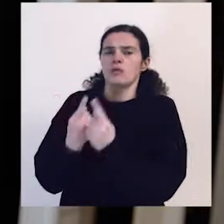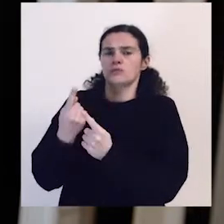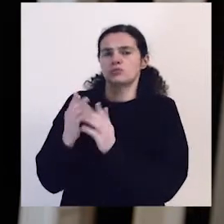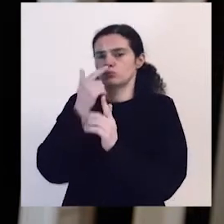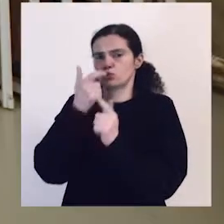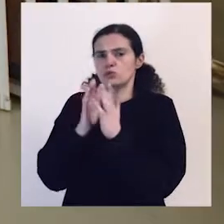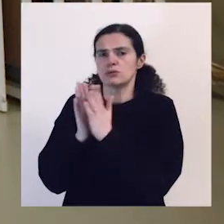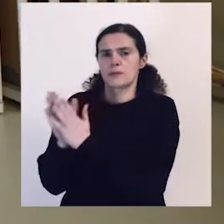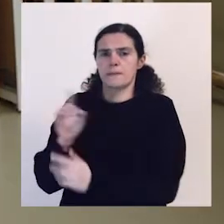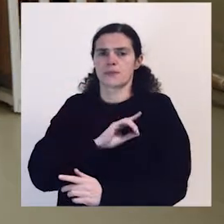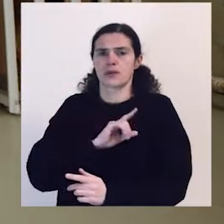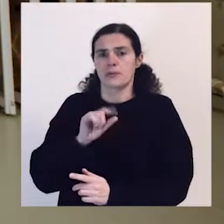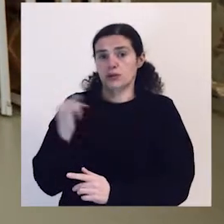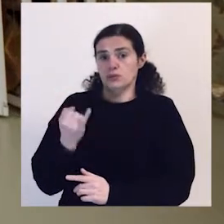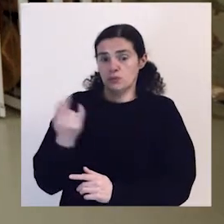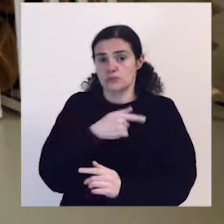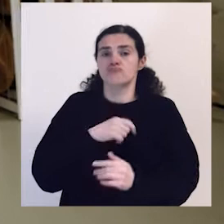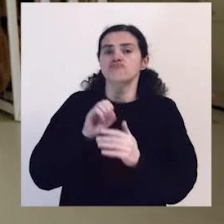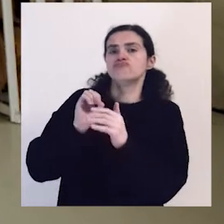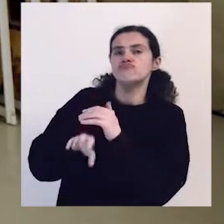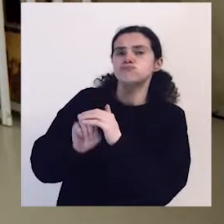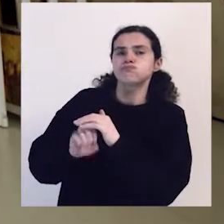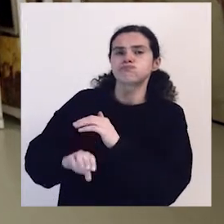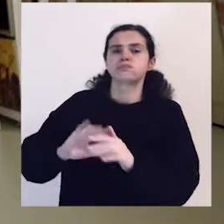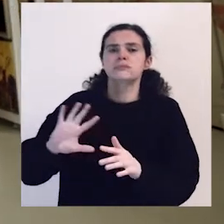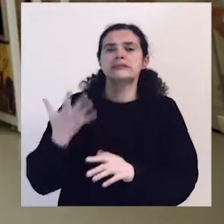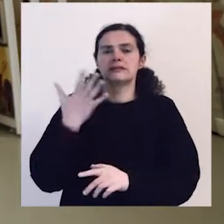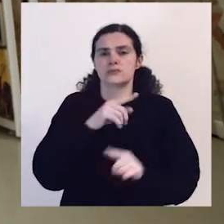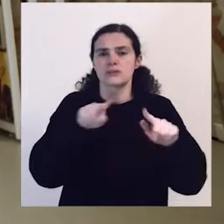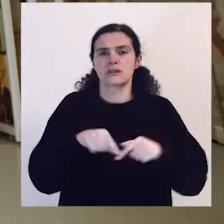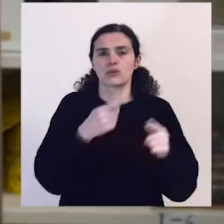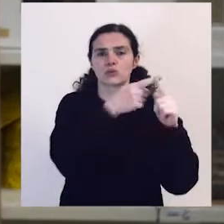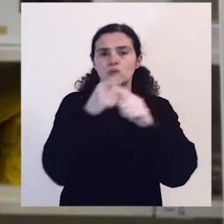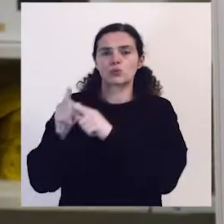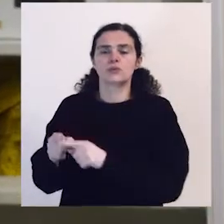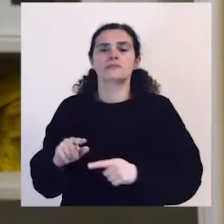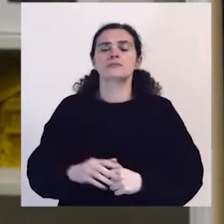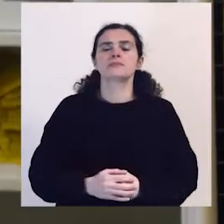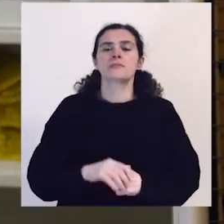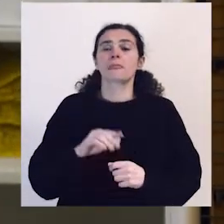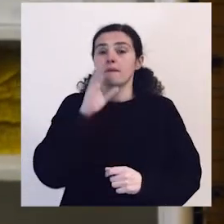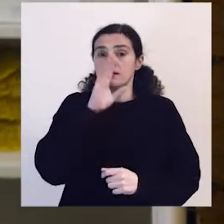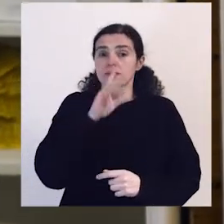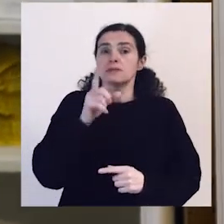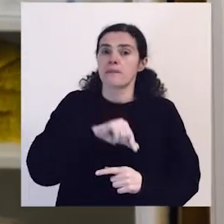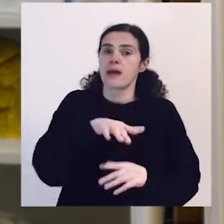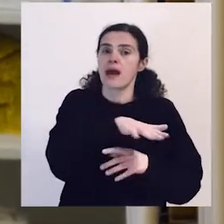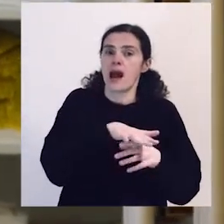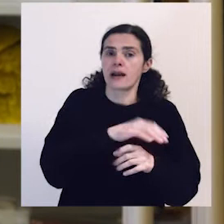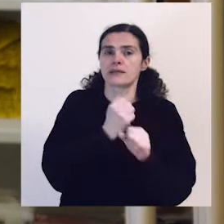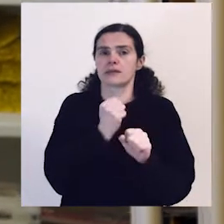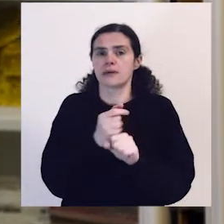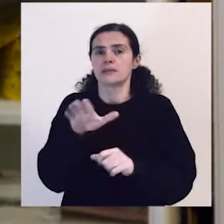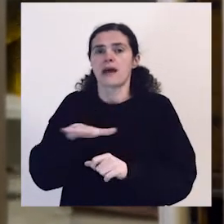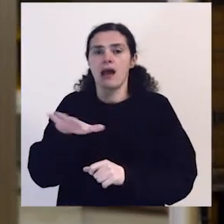ou de instituições. As reservas estão organizadas em 5 salas distintas e, se considerarmos as zonas de trabalho e as